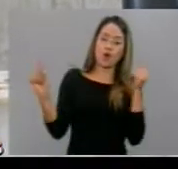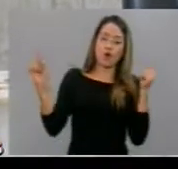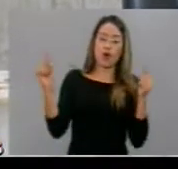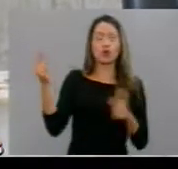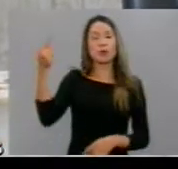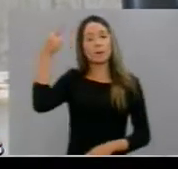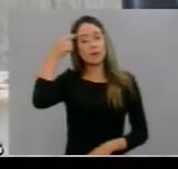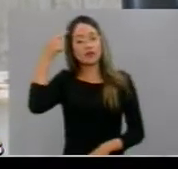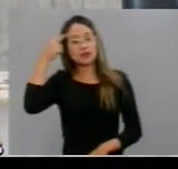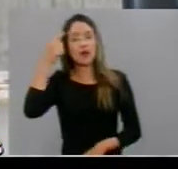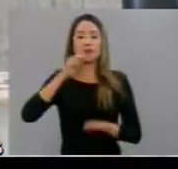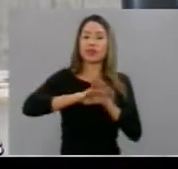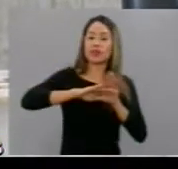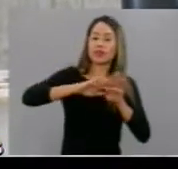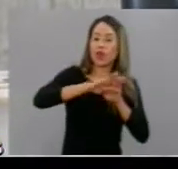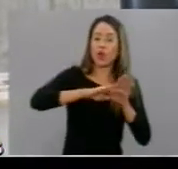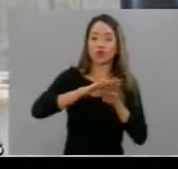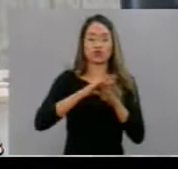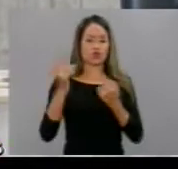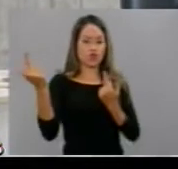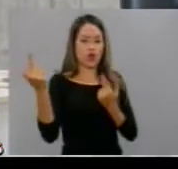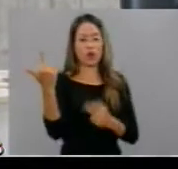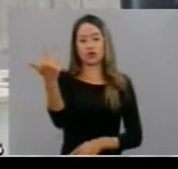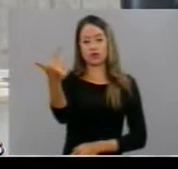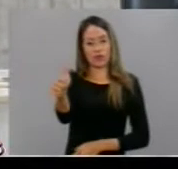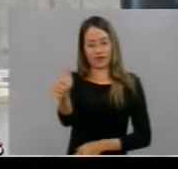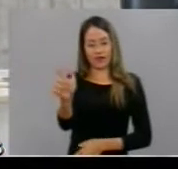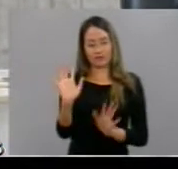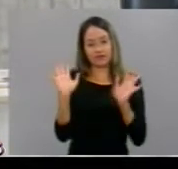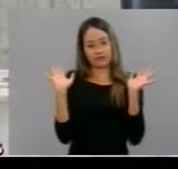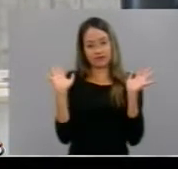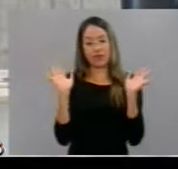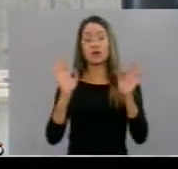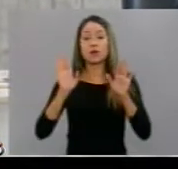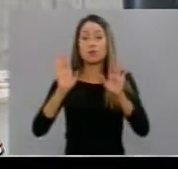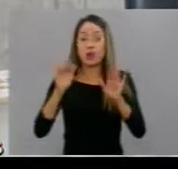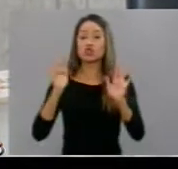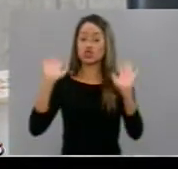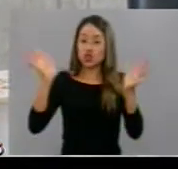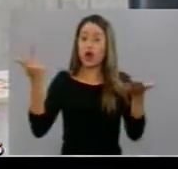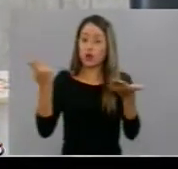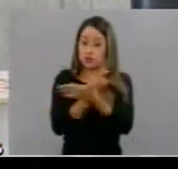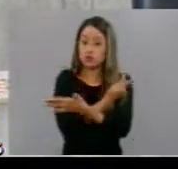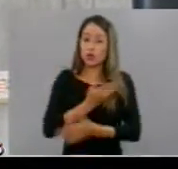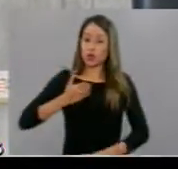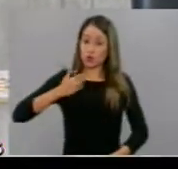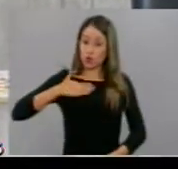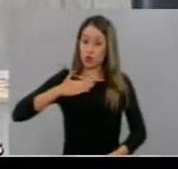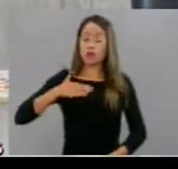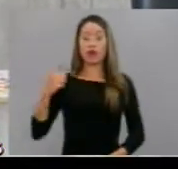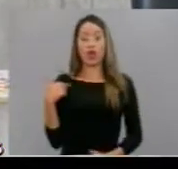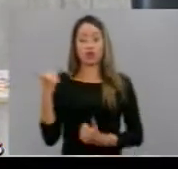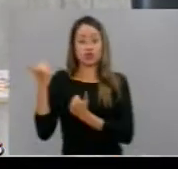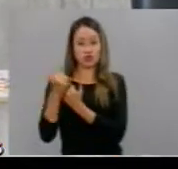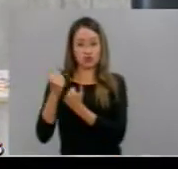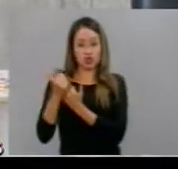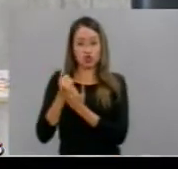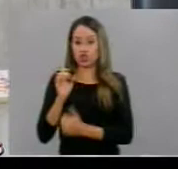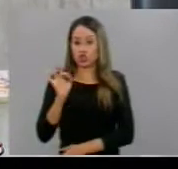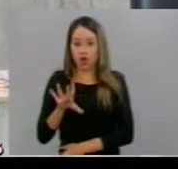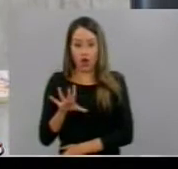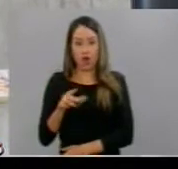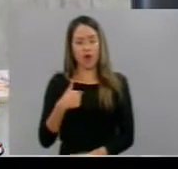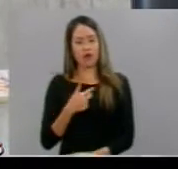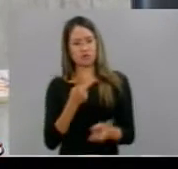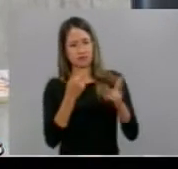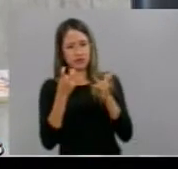que com essa abordagem, e eu fui vítima, deputado, aqui sendo suplente, vendo 7